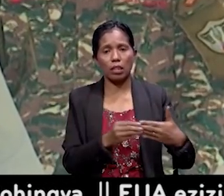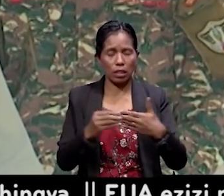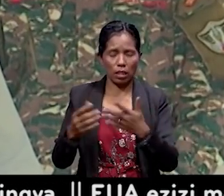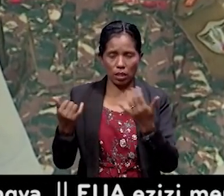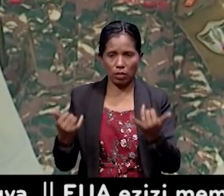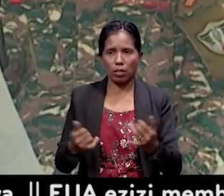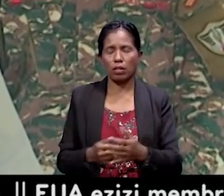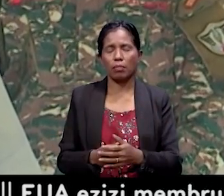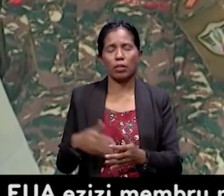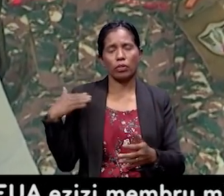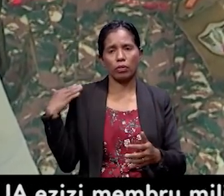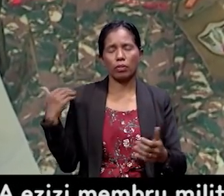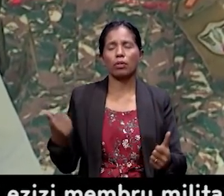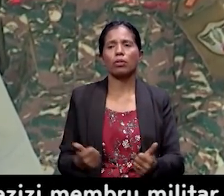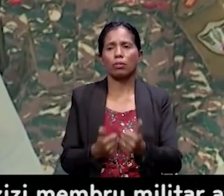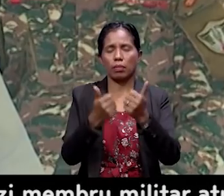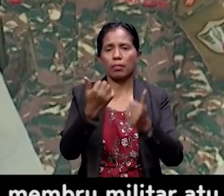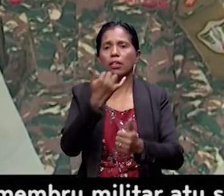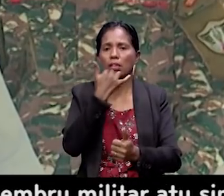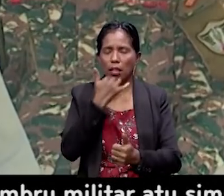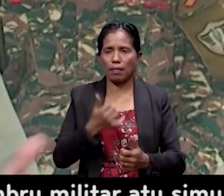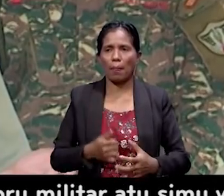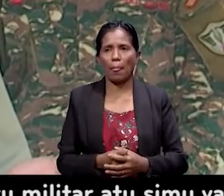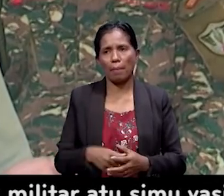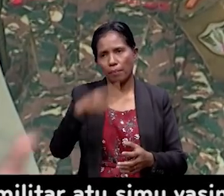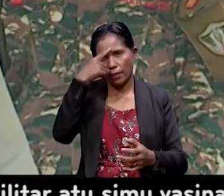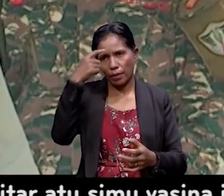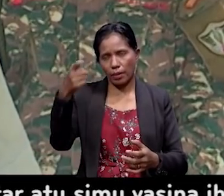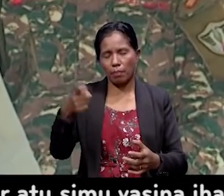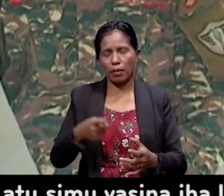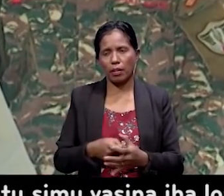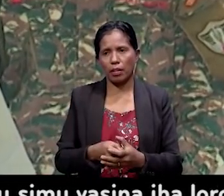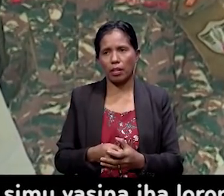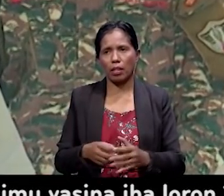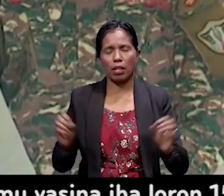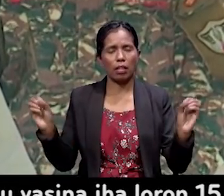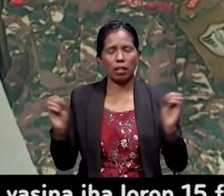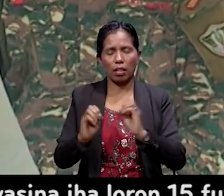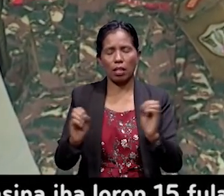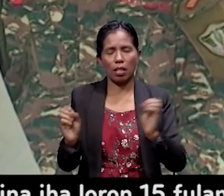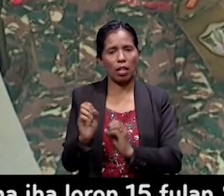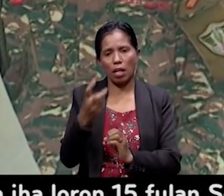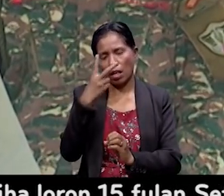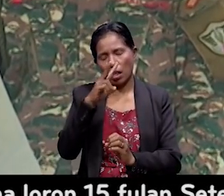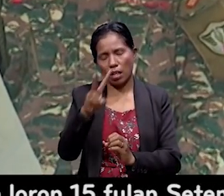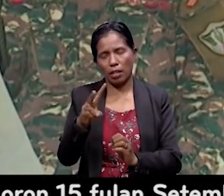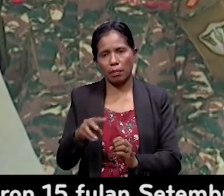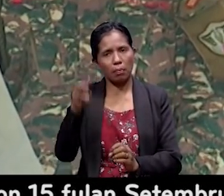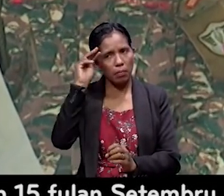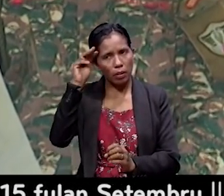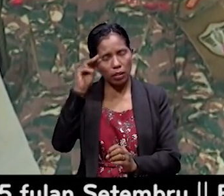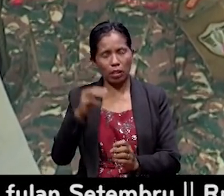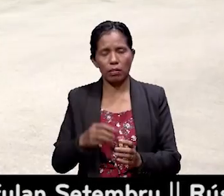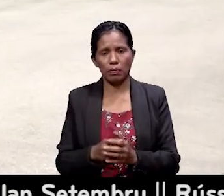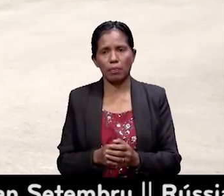ba juventude de sport juventude mo sala. Tamba la controla. Pa ministerio nebe ke toma konta